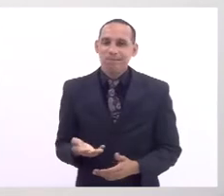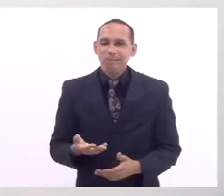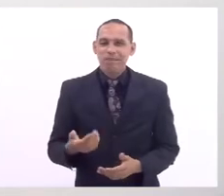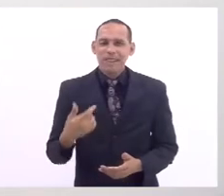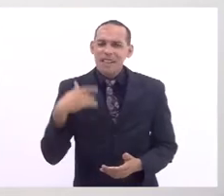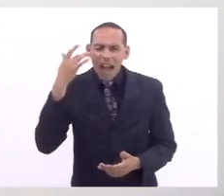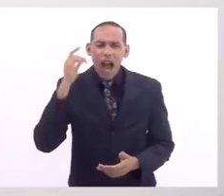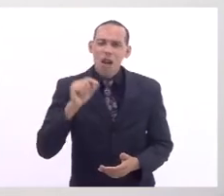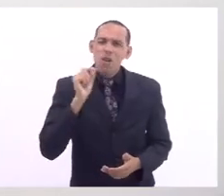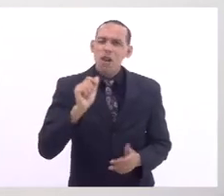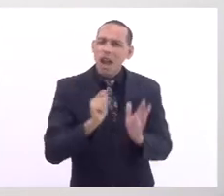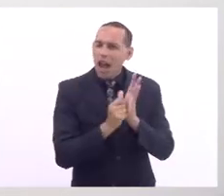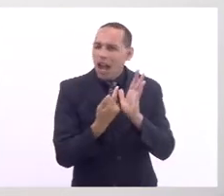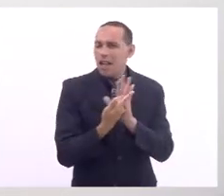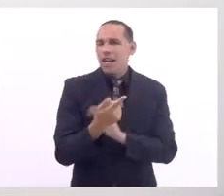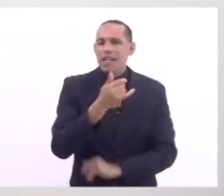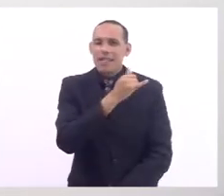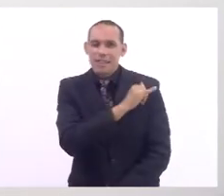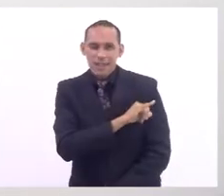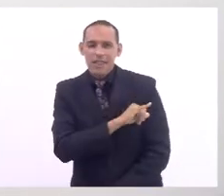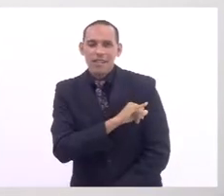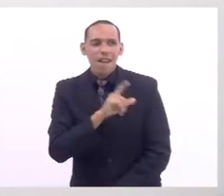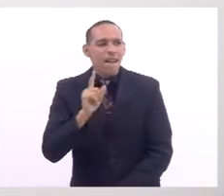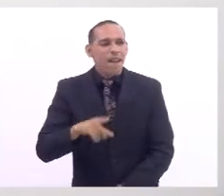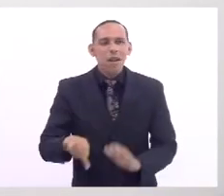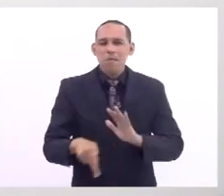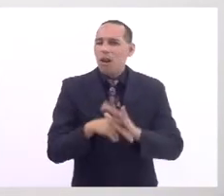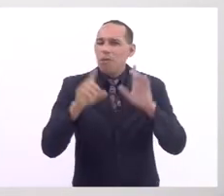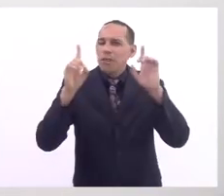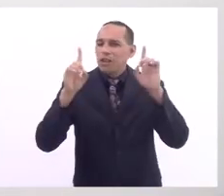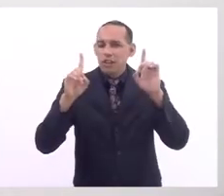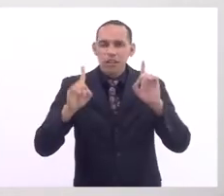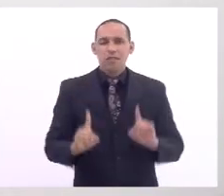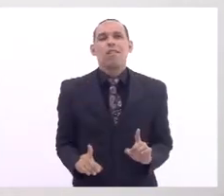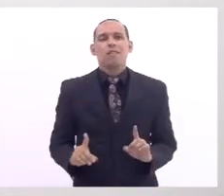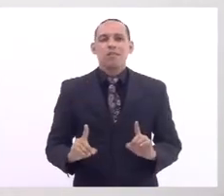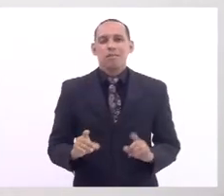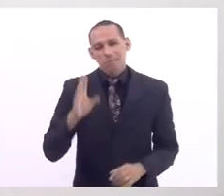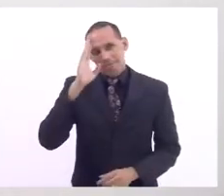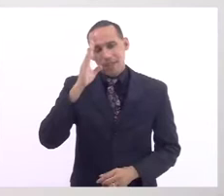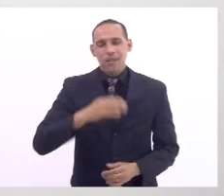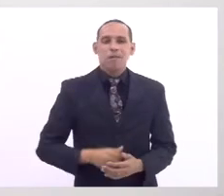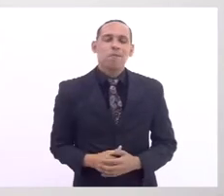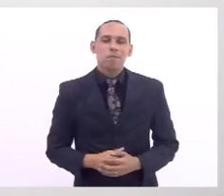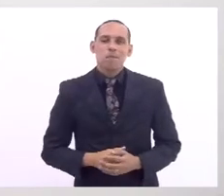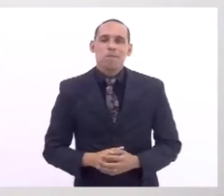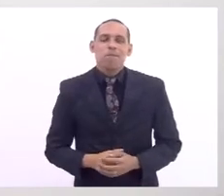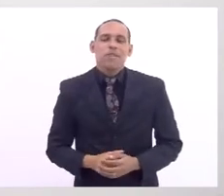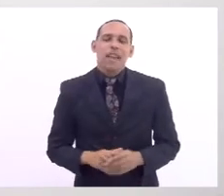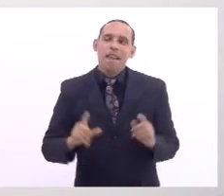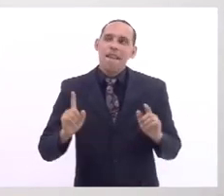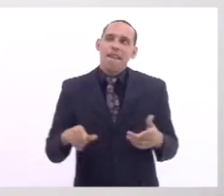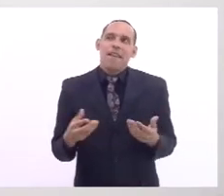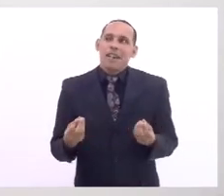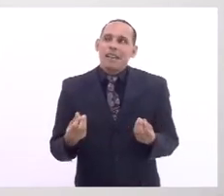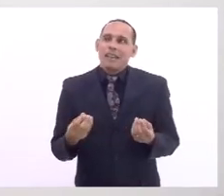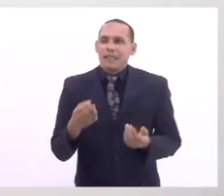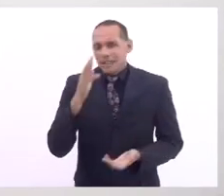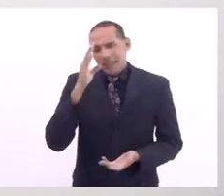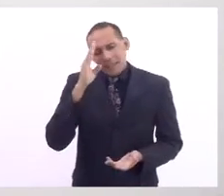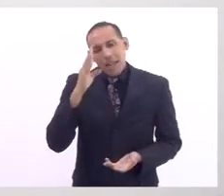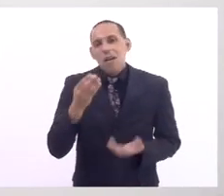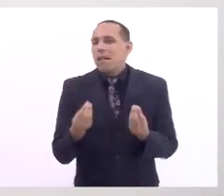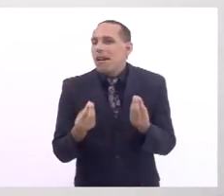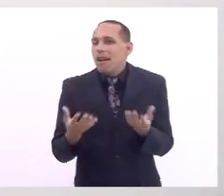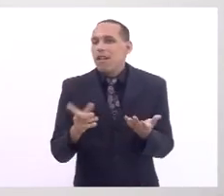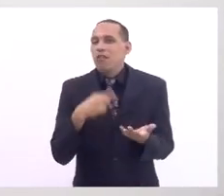agenda Rio uma agenda basicamente de direitos não é fundamentalmente de direitos é uma Peça fundamental para que a gente